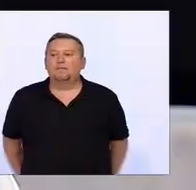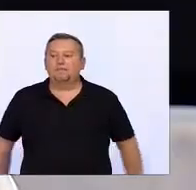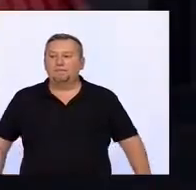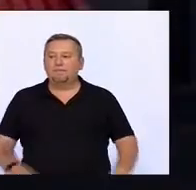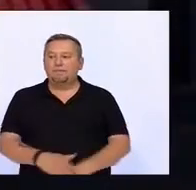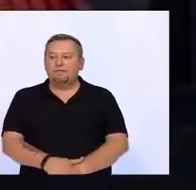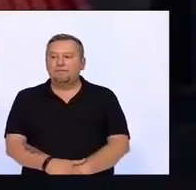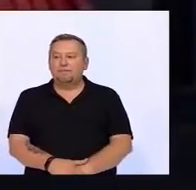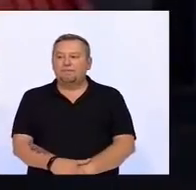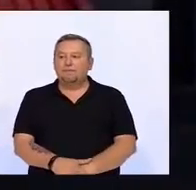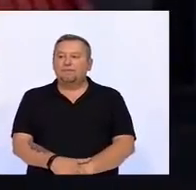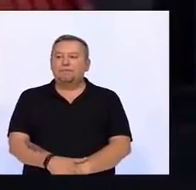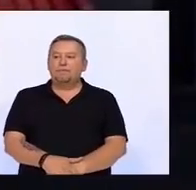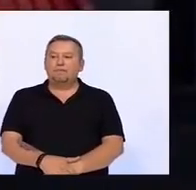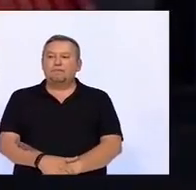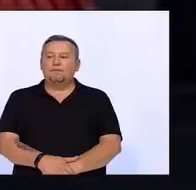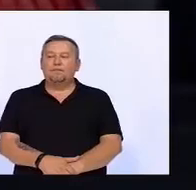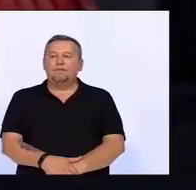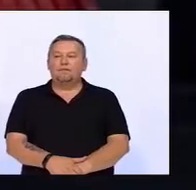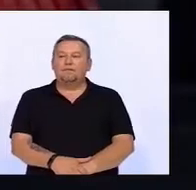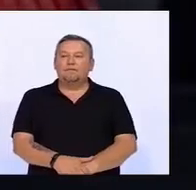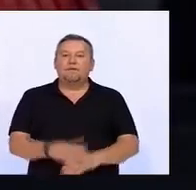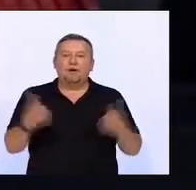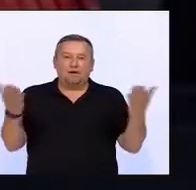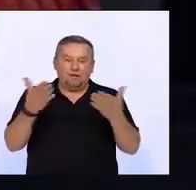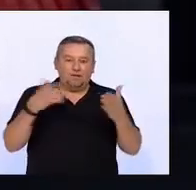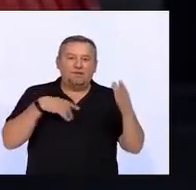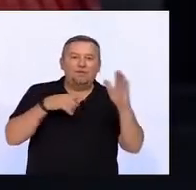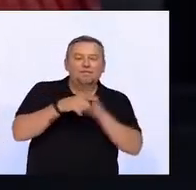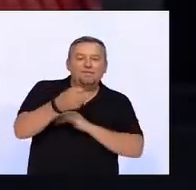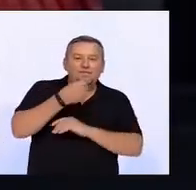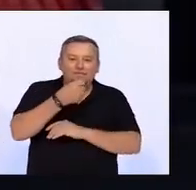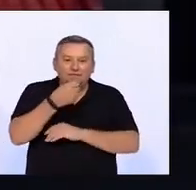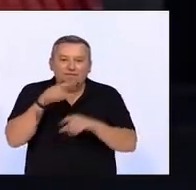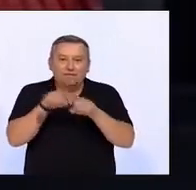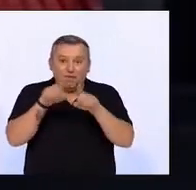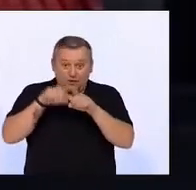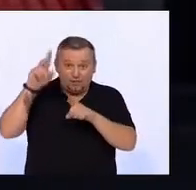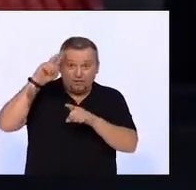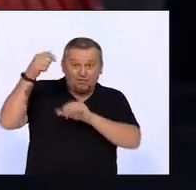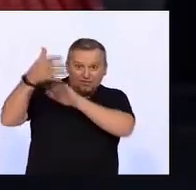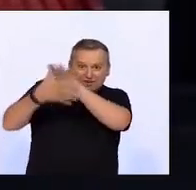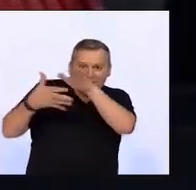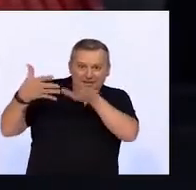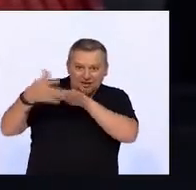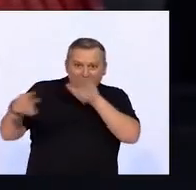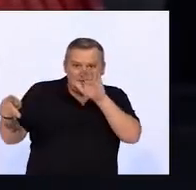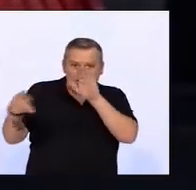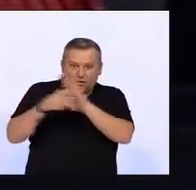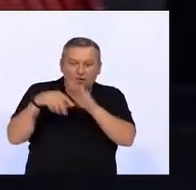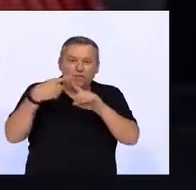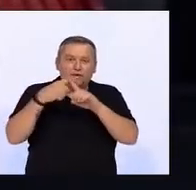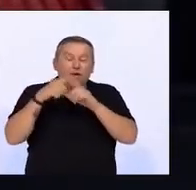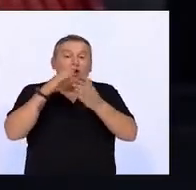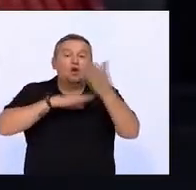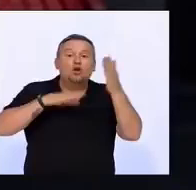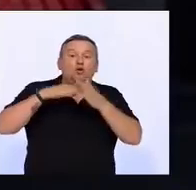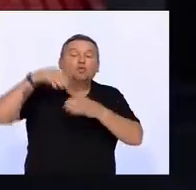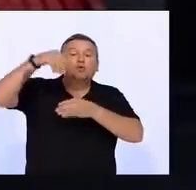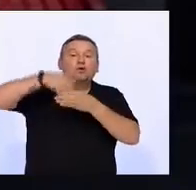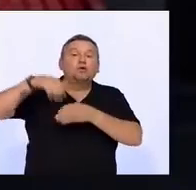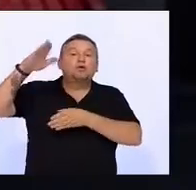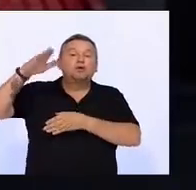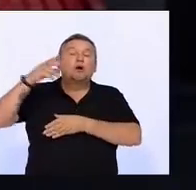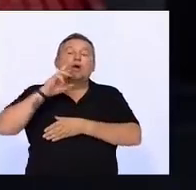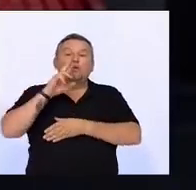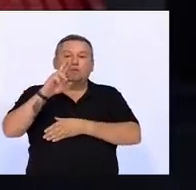Obrigado. Olha, nesta série de entrevistas, a gente dedica os minutos finais para que todos os candidatos a vice respondam o que